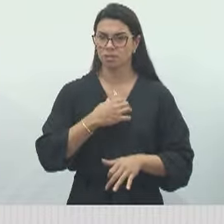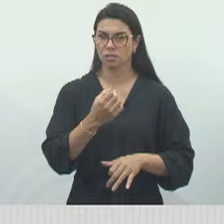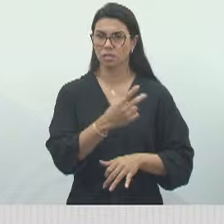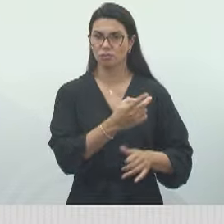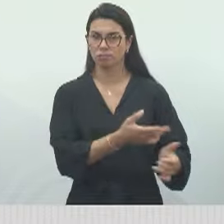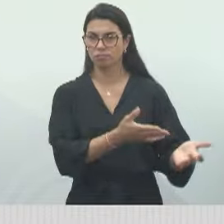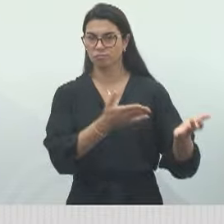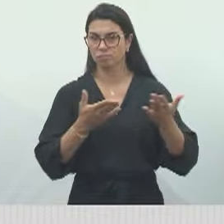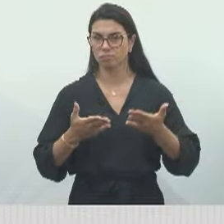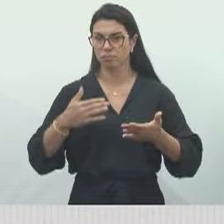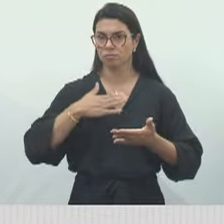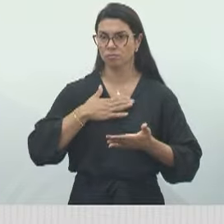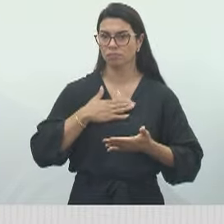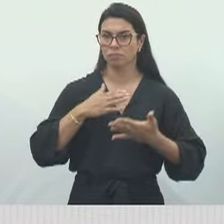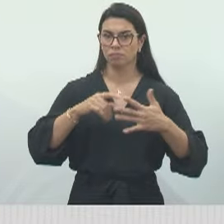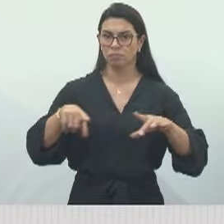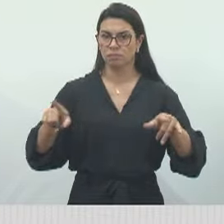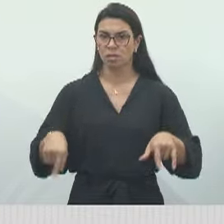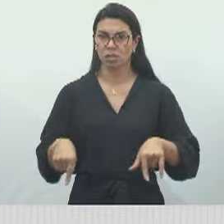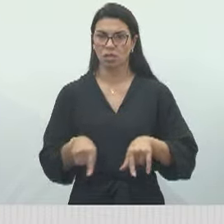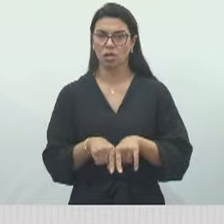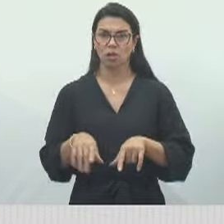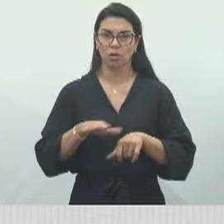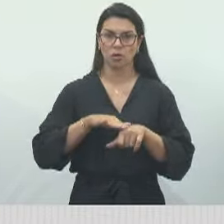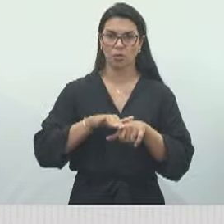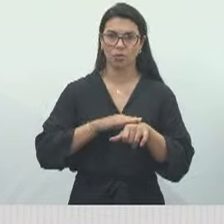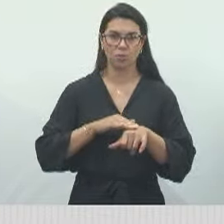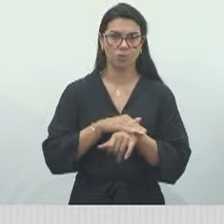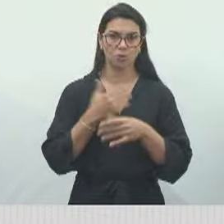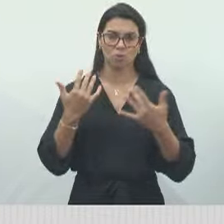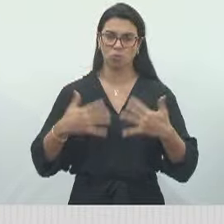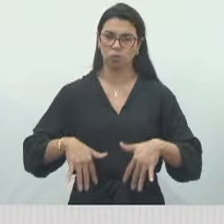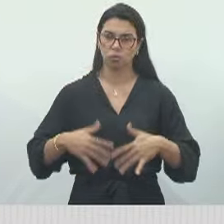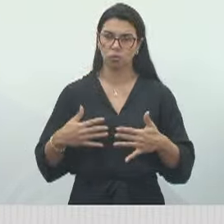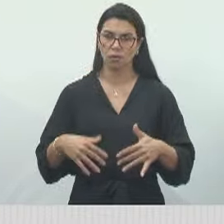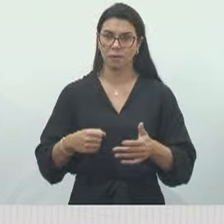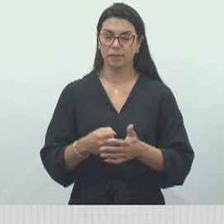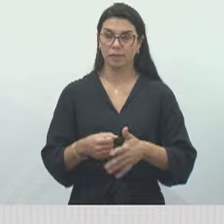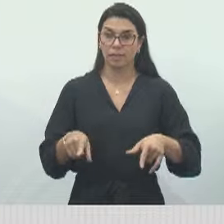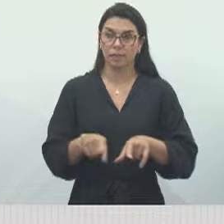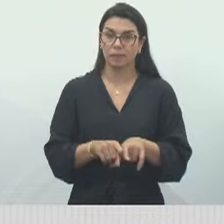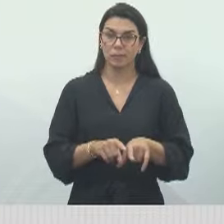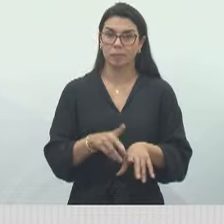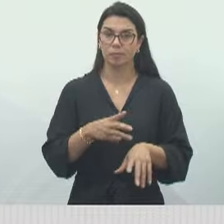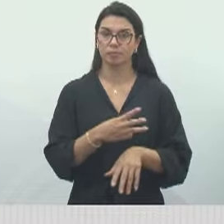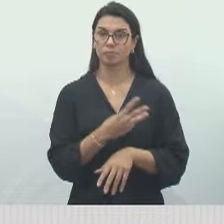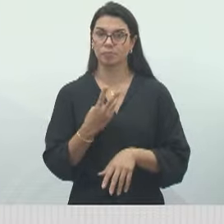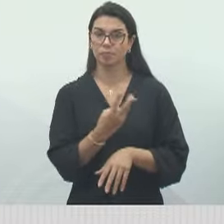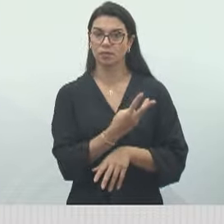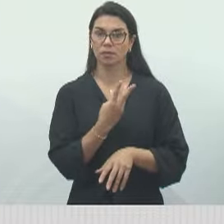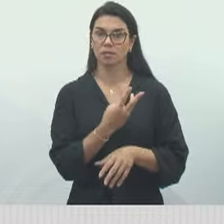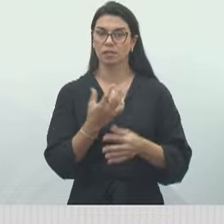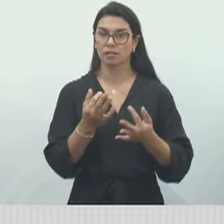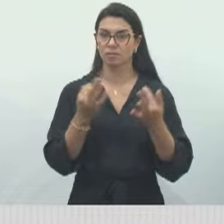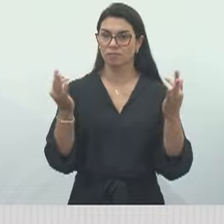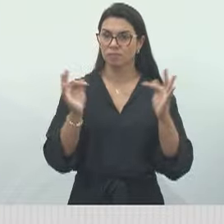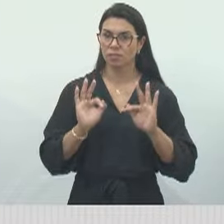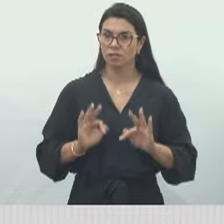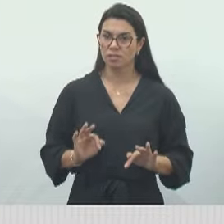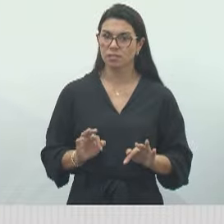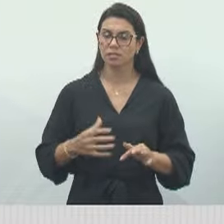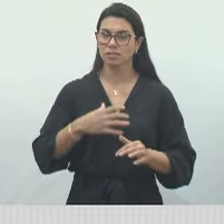duas. Conversando bastante. E a gente fica muito feliz de poder